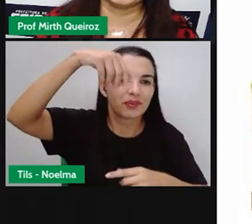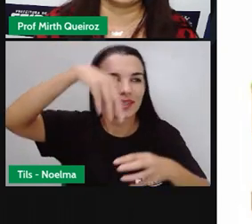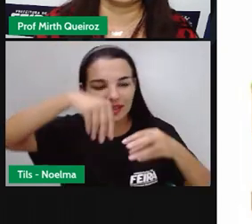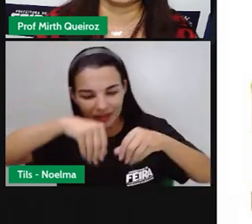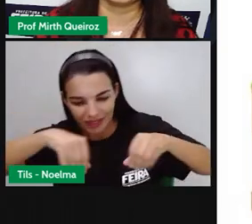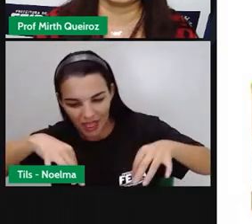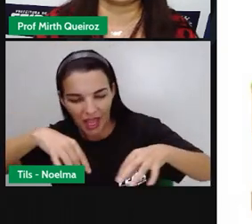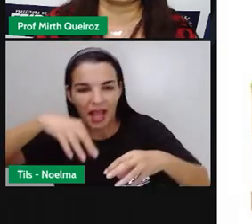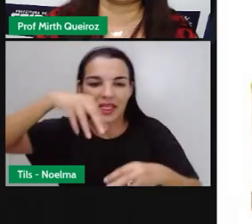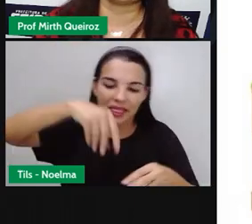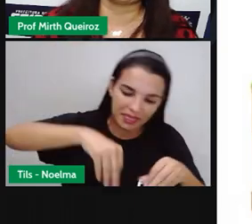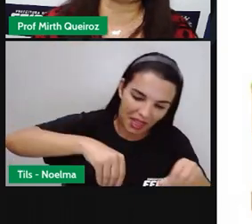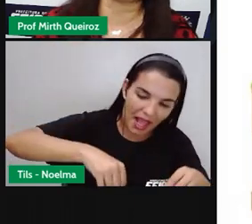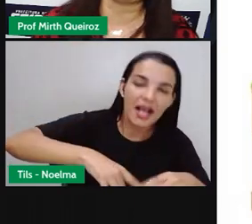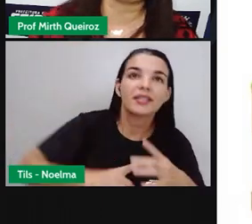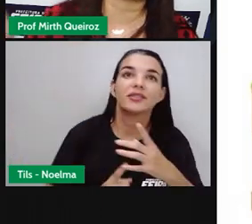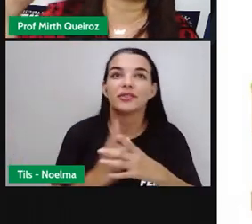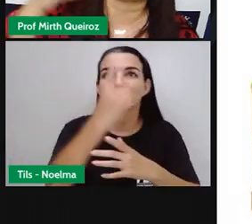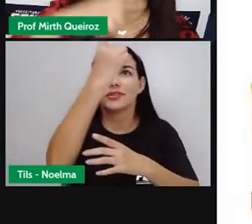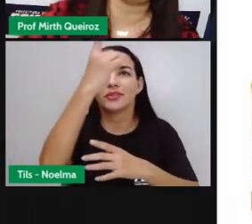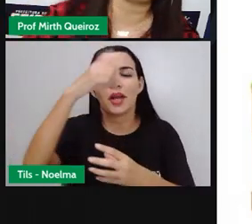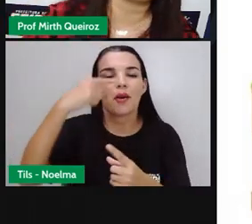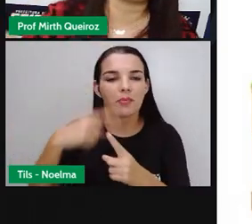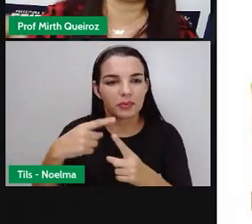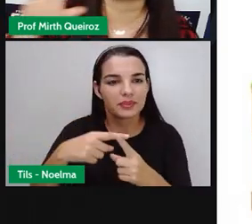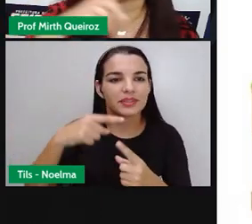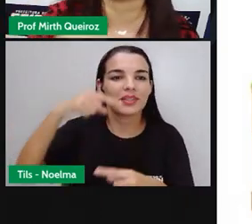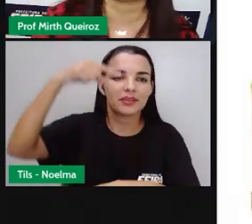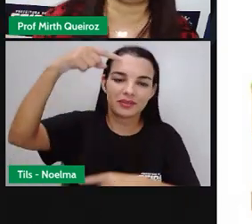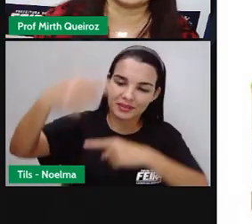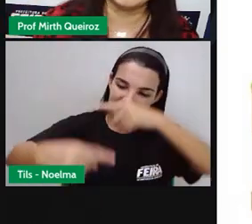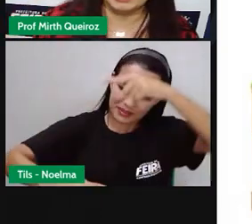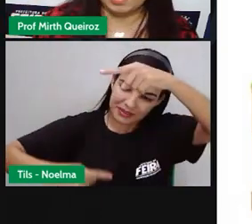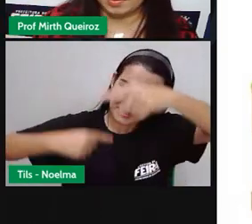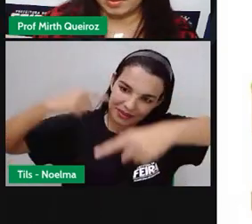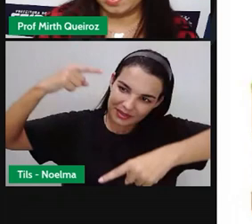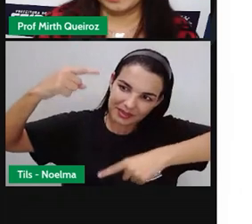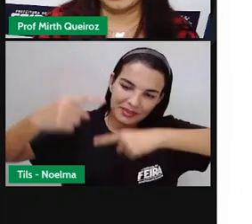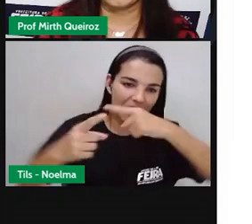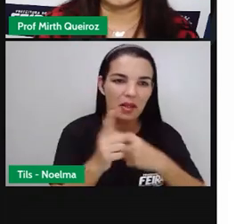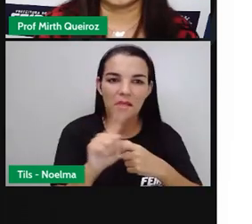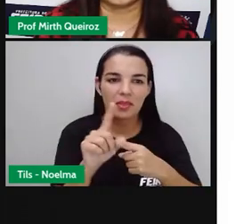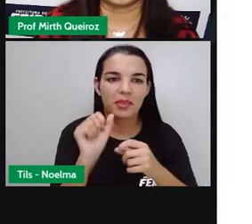diante, né? Por isso que a gente chama de ciclo da água. Porque forma um ciclo, ela não para.